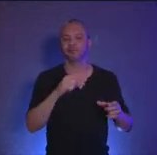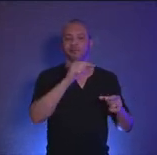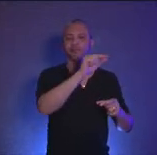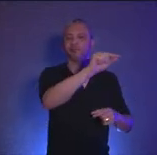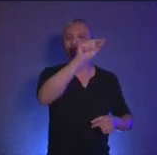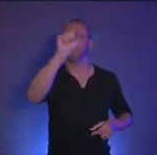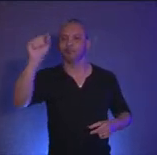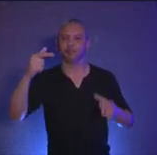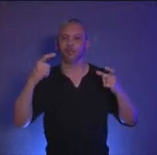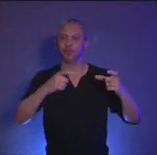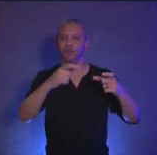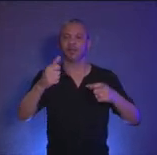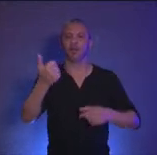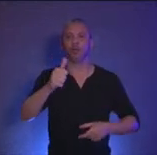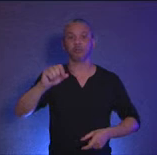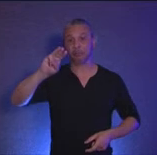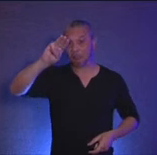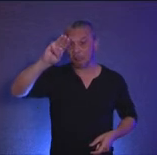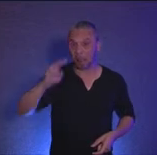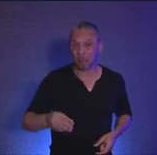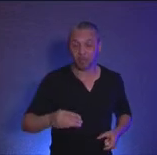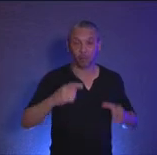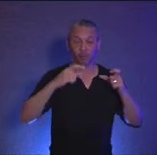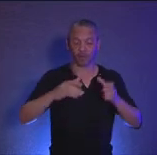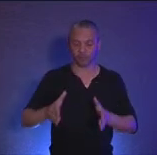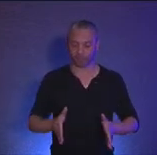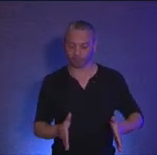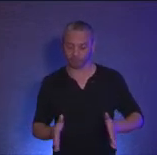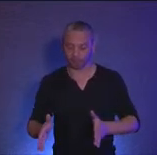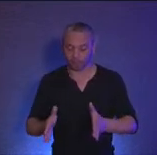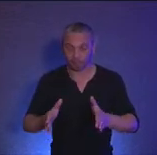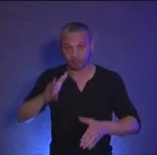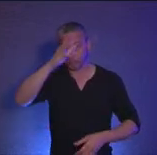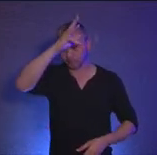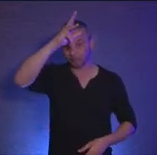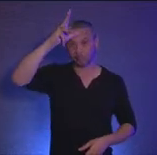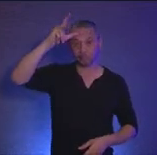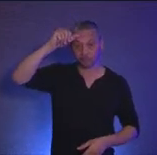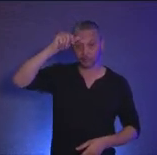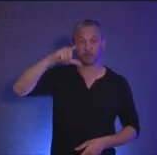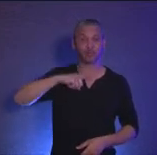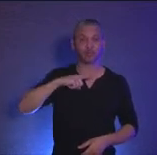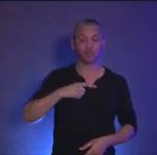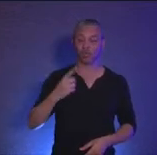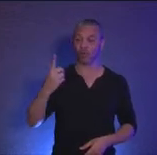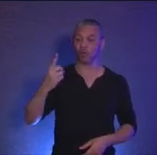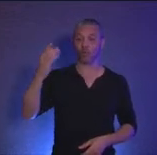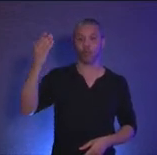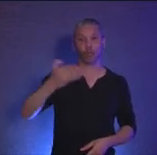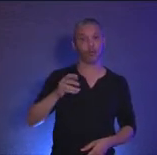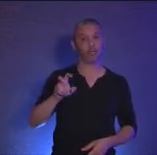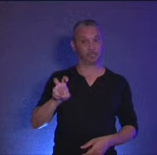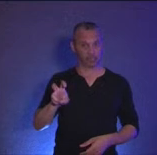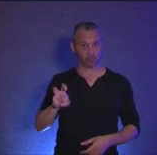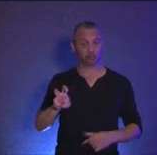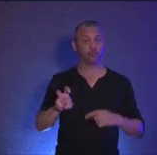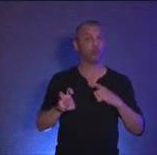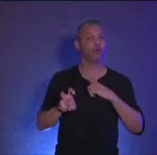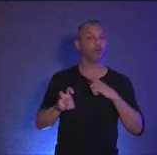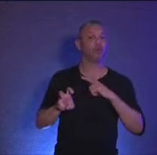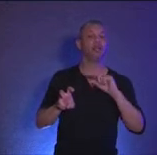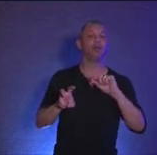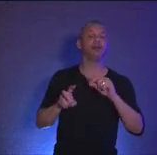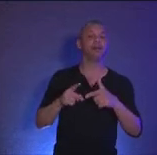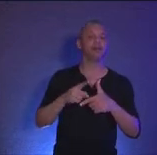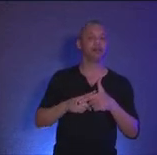das mais de 11 mil microbacias da Amazônia brasileira. Identificamos que 1/5 delas sofre